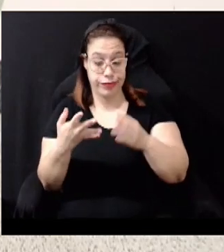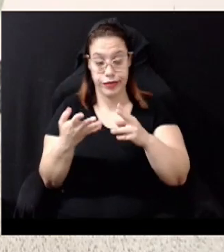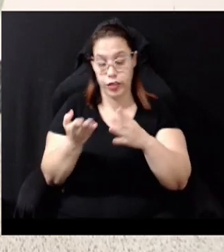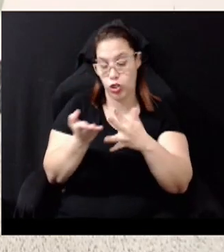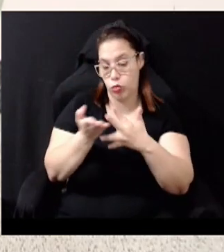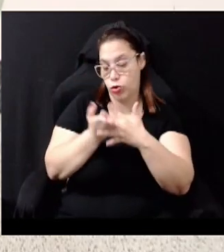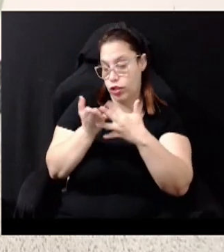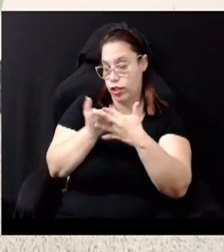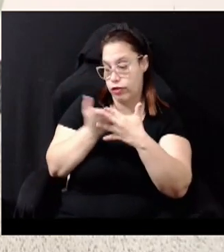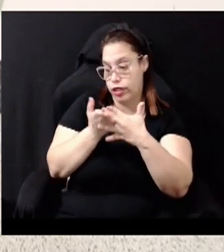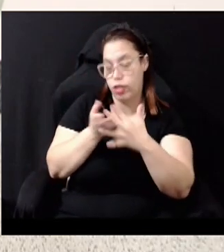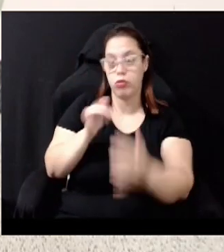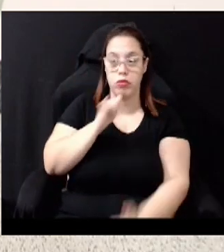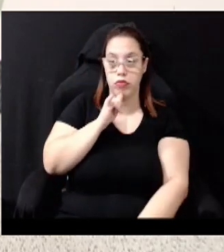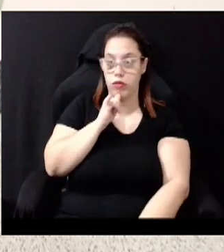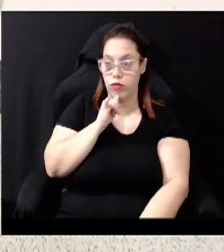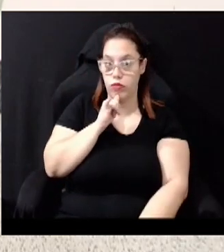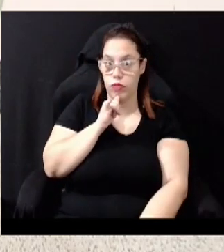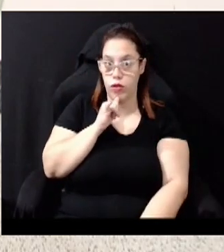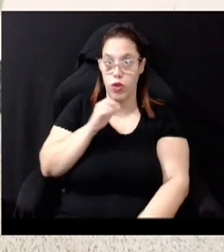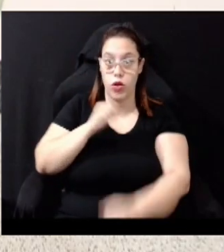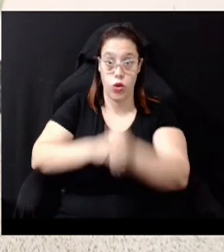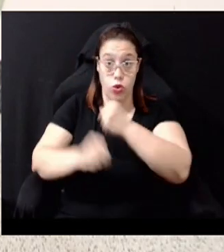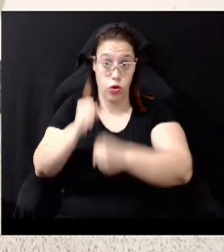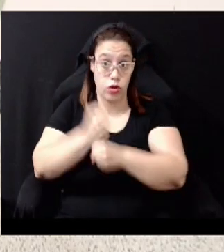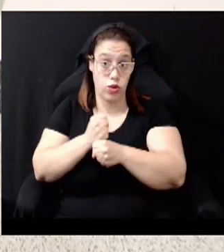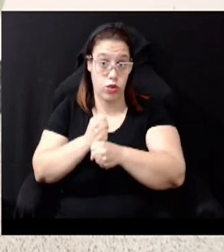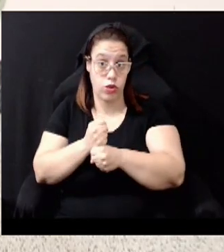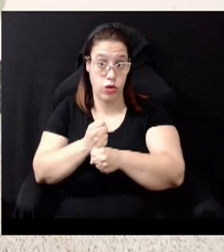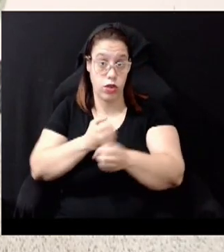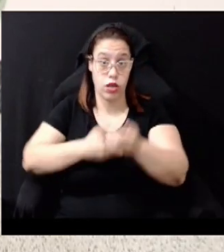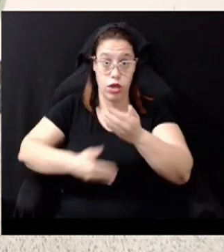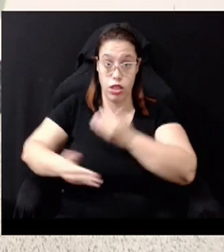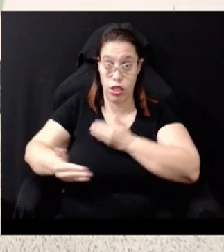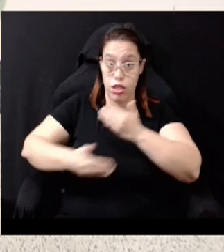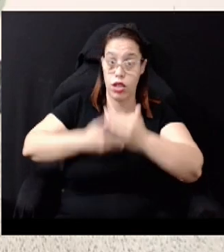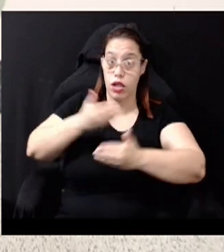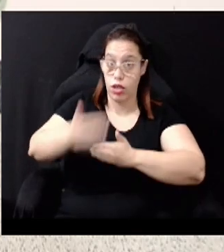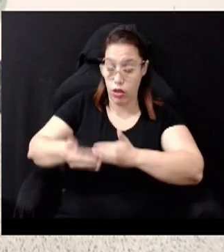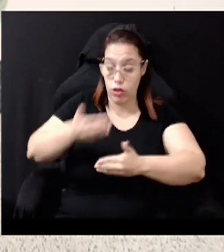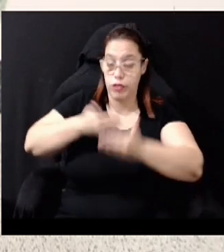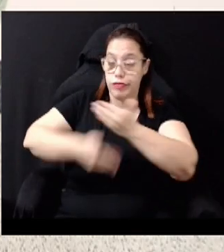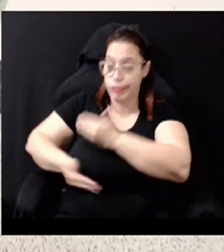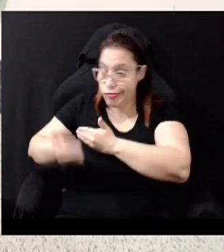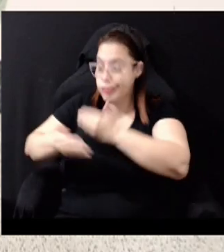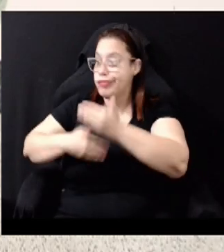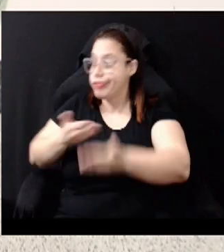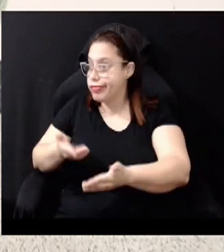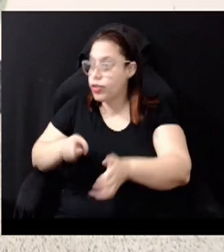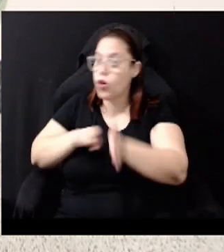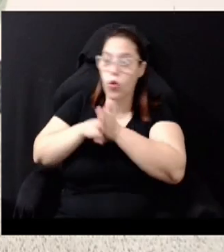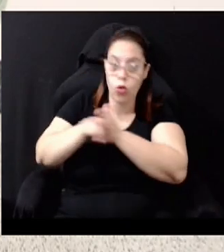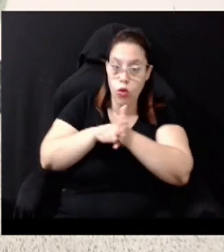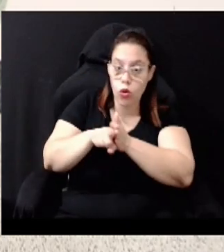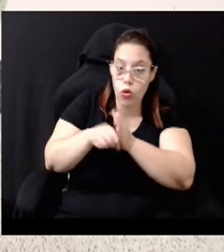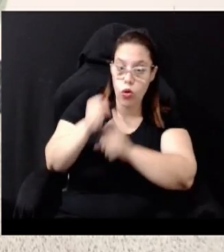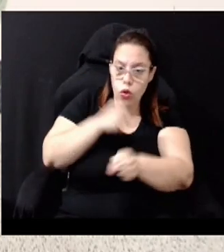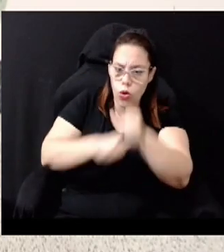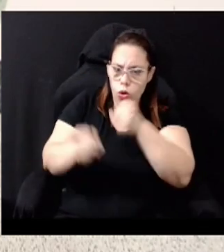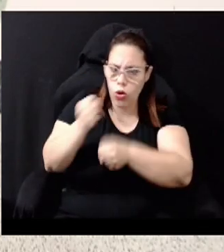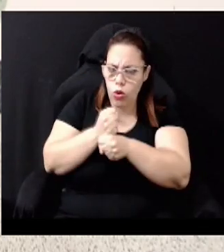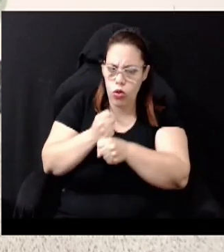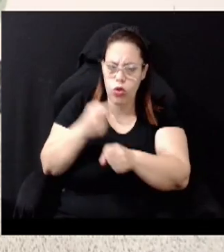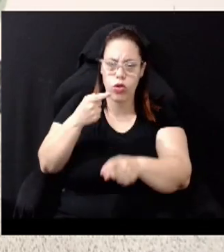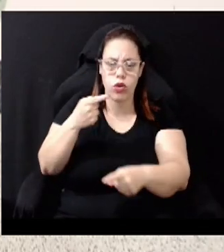a estimulá-los no ano passado a interação. Que era nosso questionamento no ano passado, com essa proibição